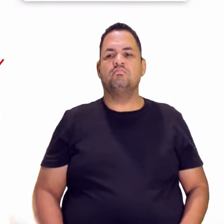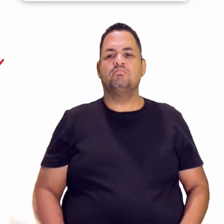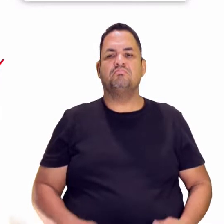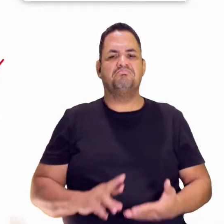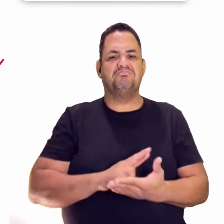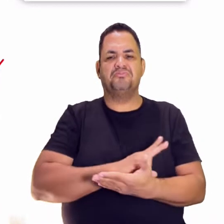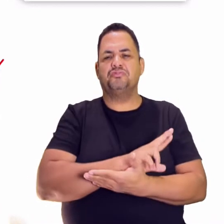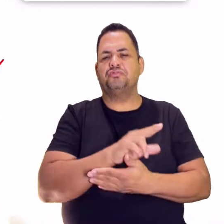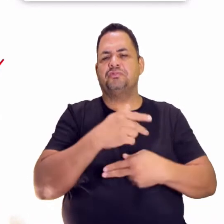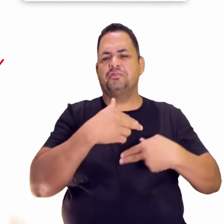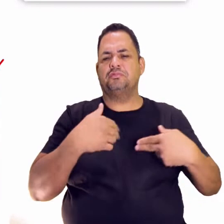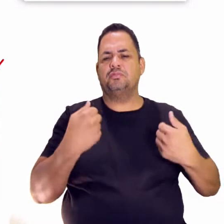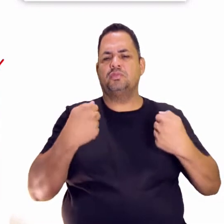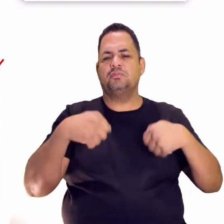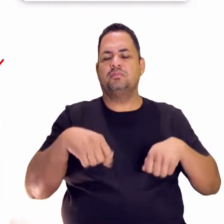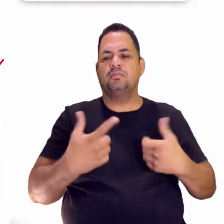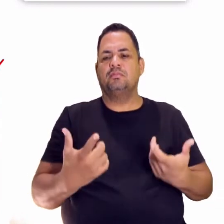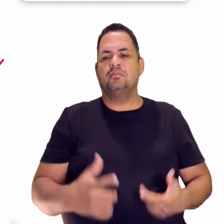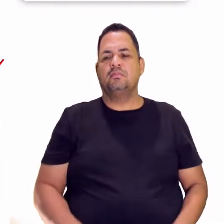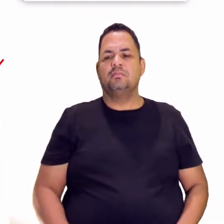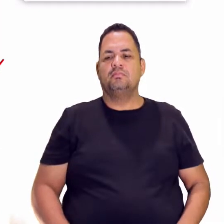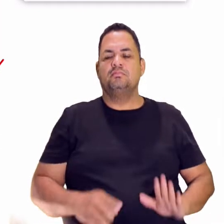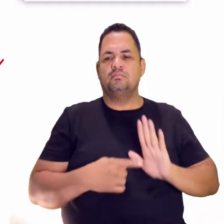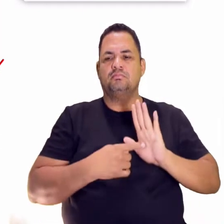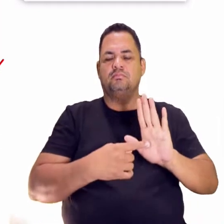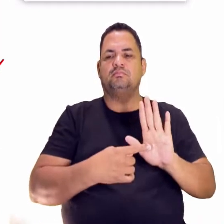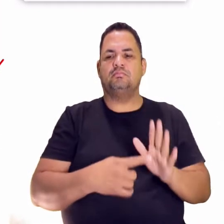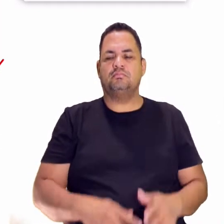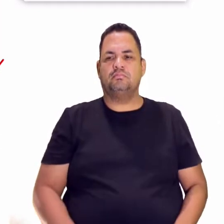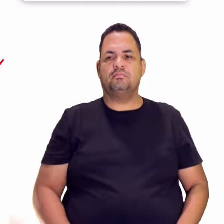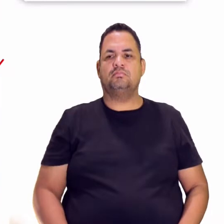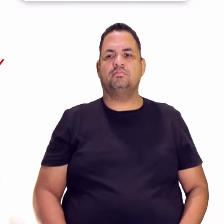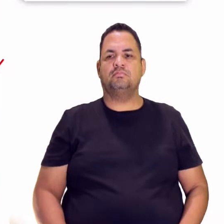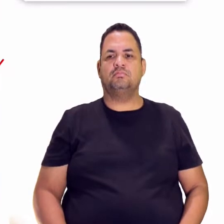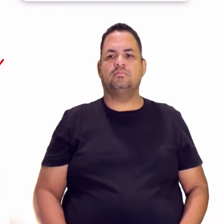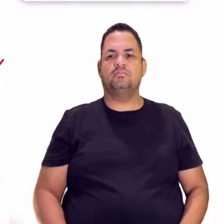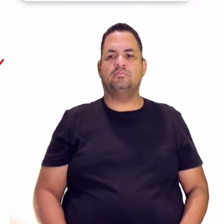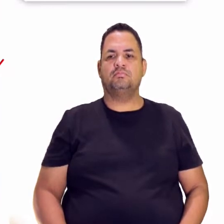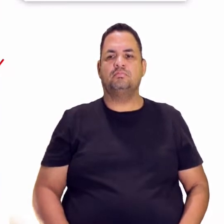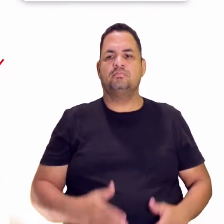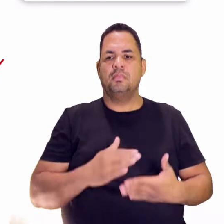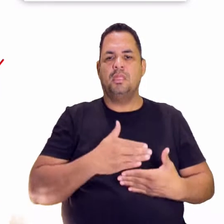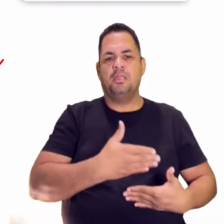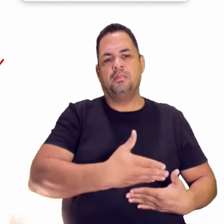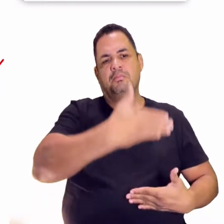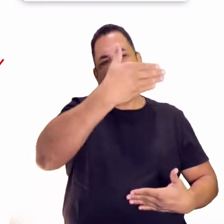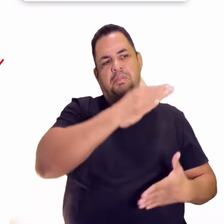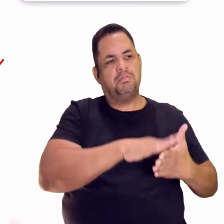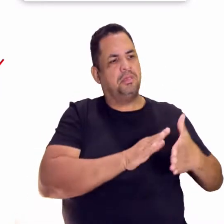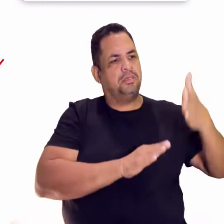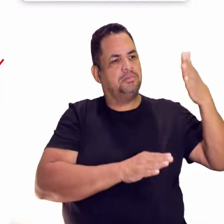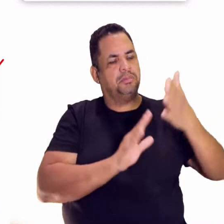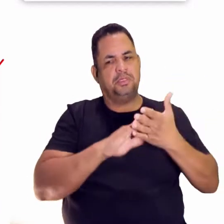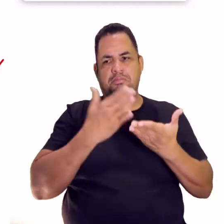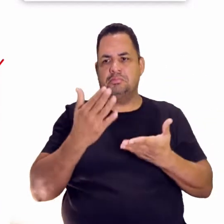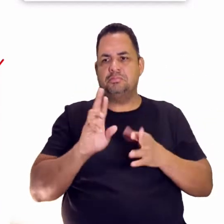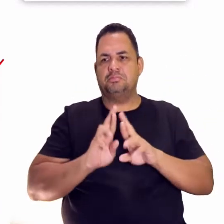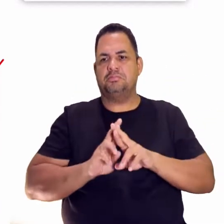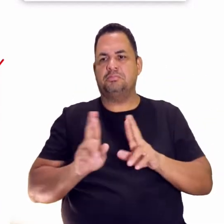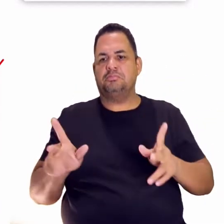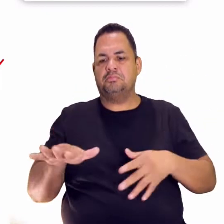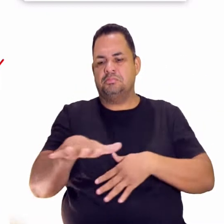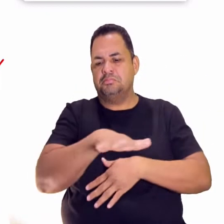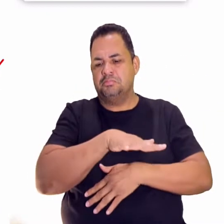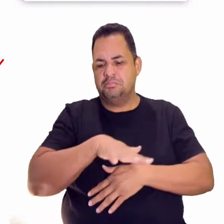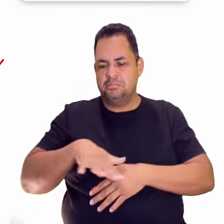diversas maneiras, né? Não só obras colocadas em paredes, obras colocadas em